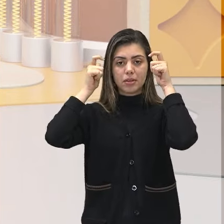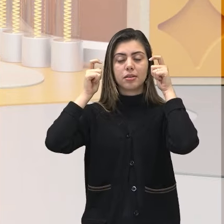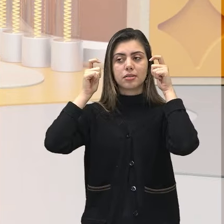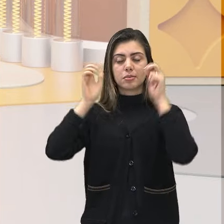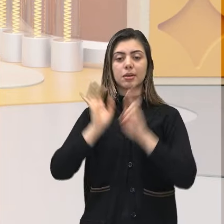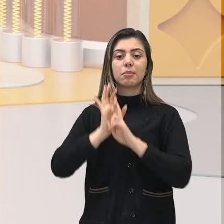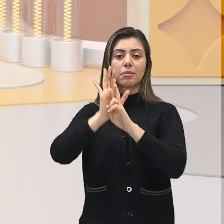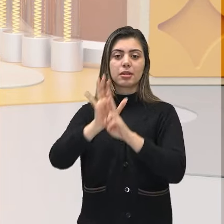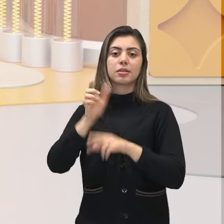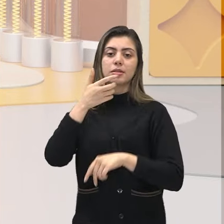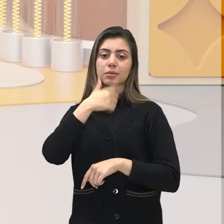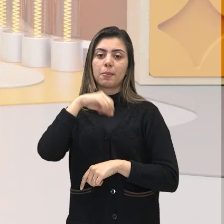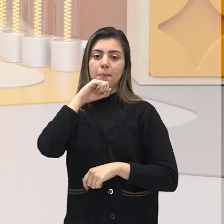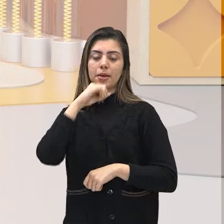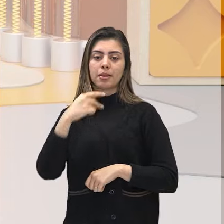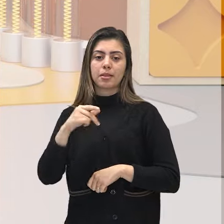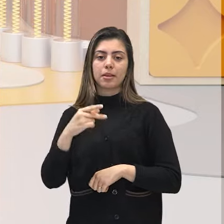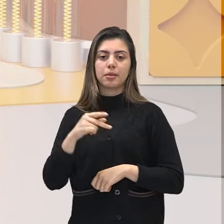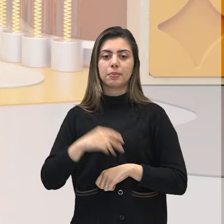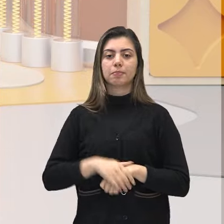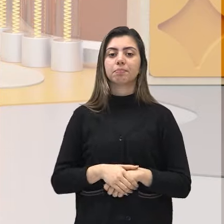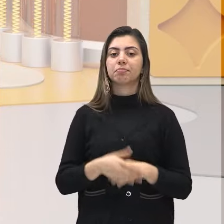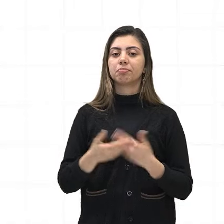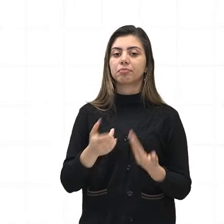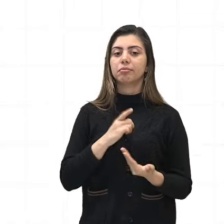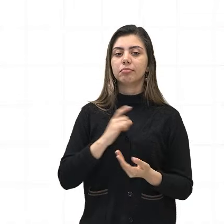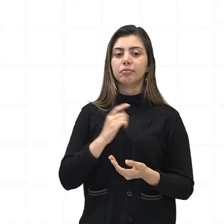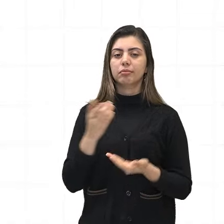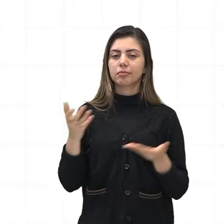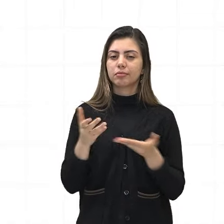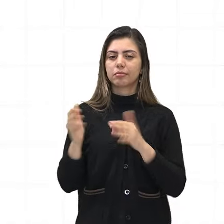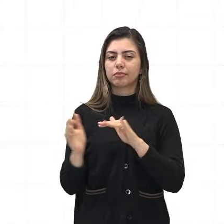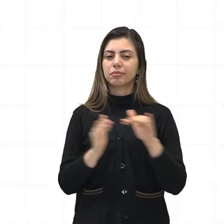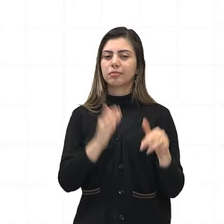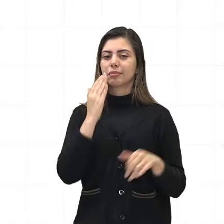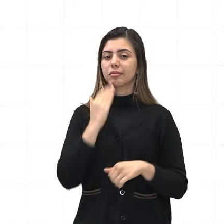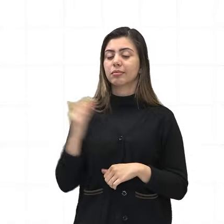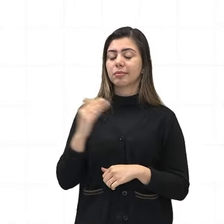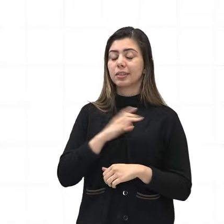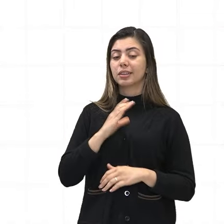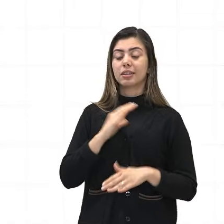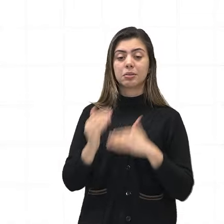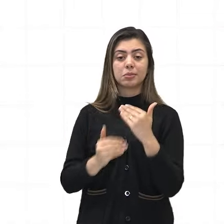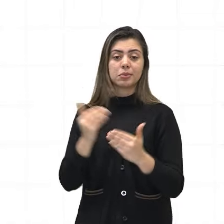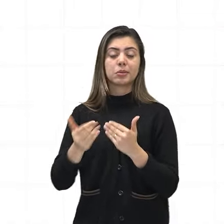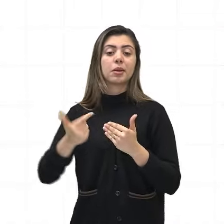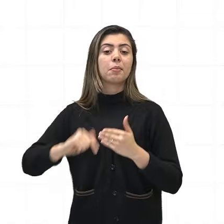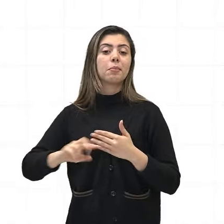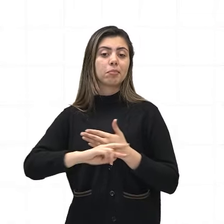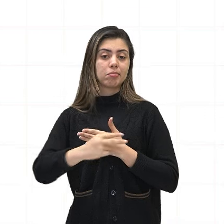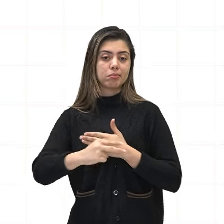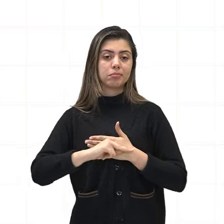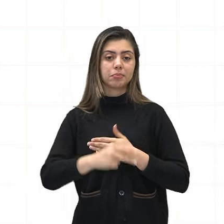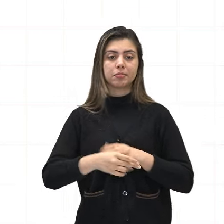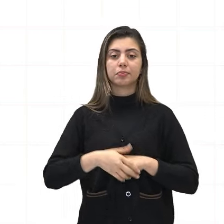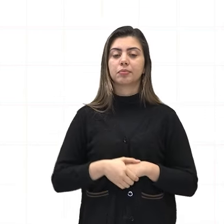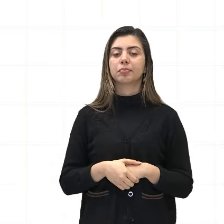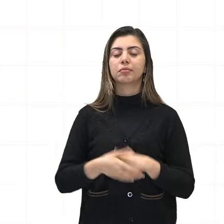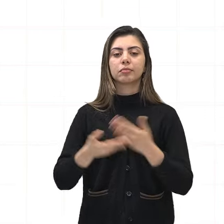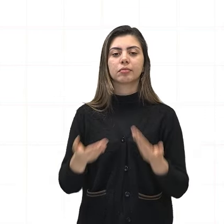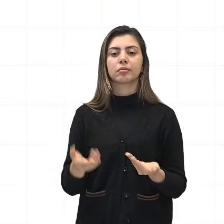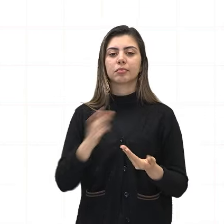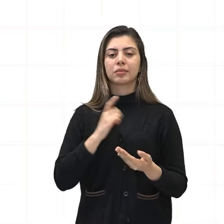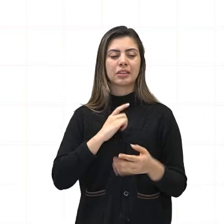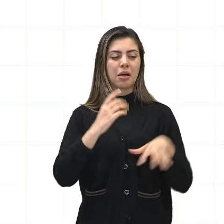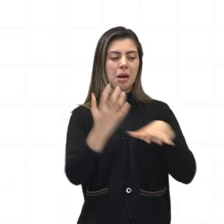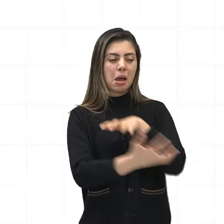Dom João VI. Desenvolvimento e impacto, vamos verificar? A revolta rapidamente se espalhou